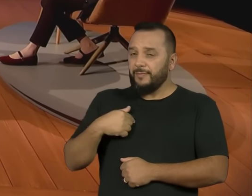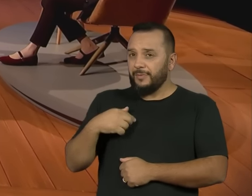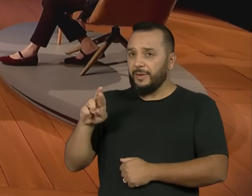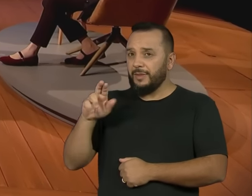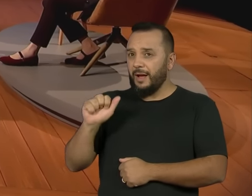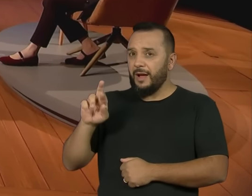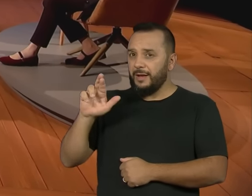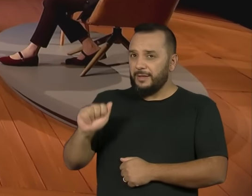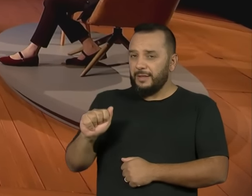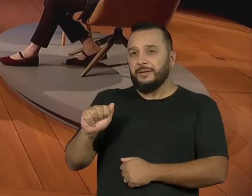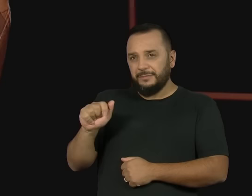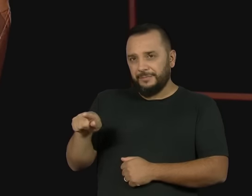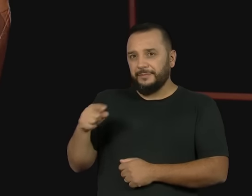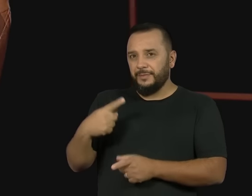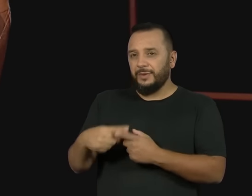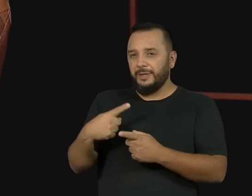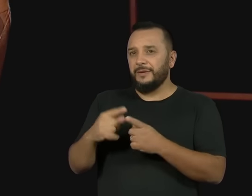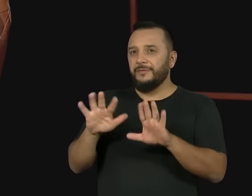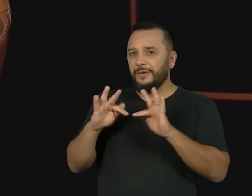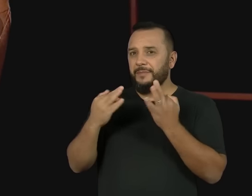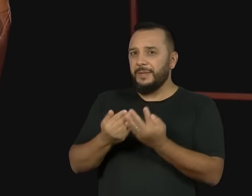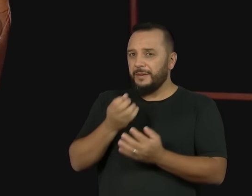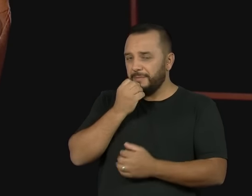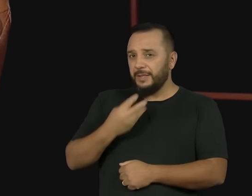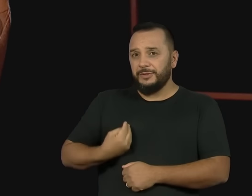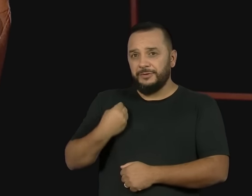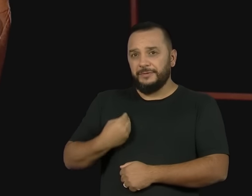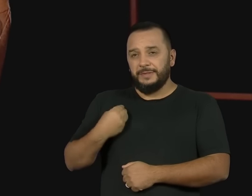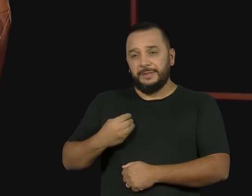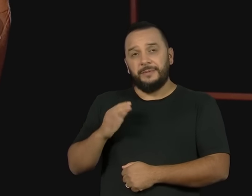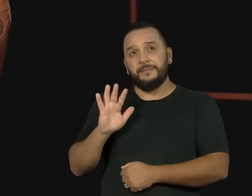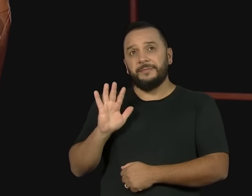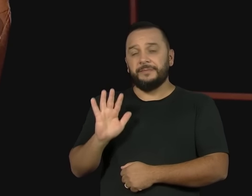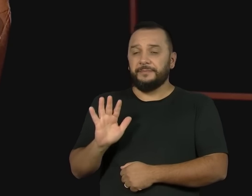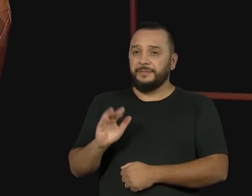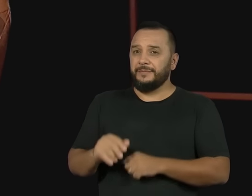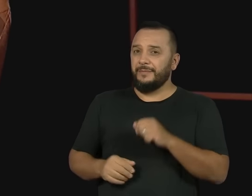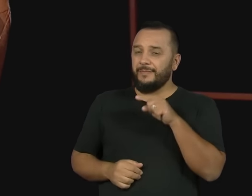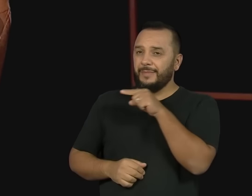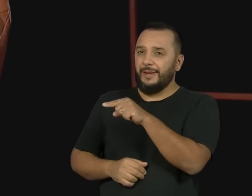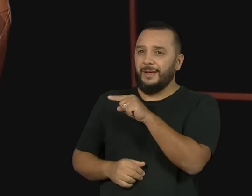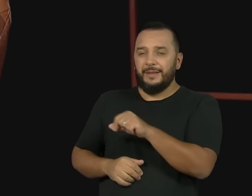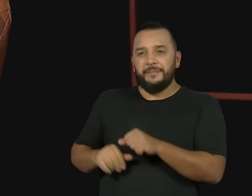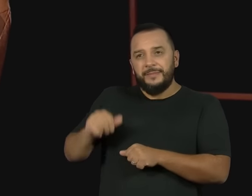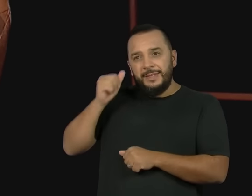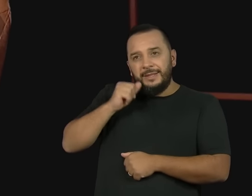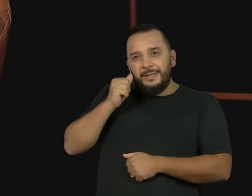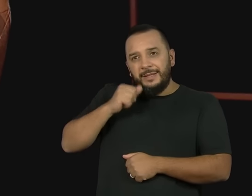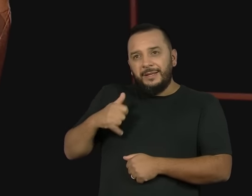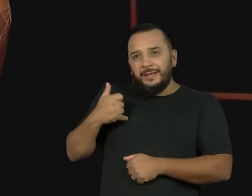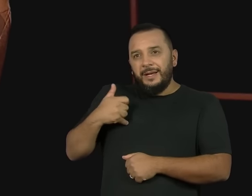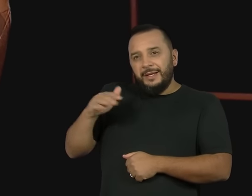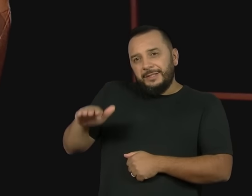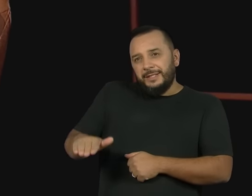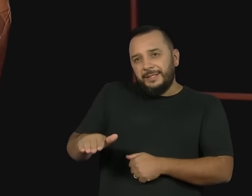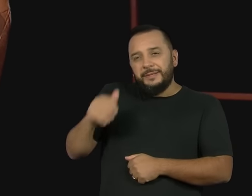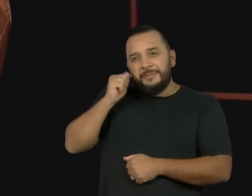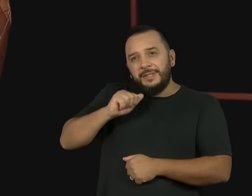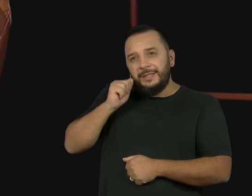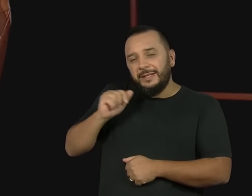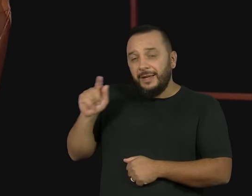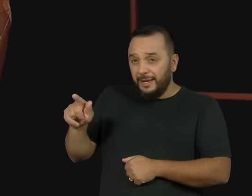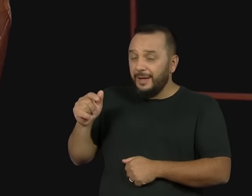famílias que estavam bem de vida e tal, né? Quer dizer, ela desde menina demonstrou que ela era